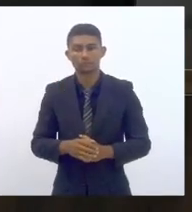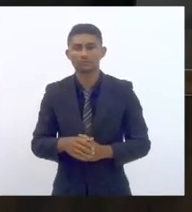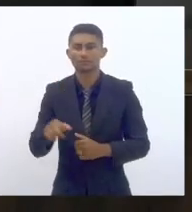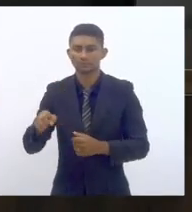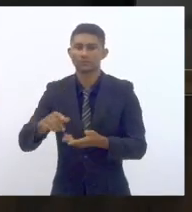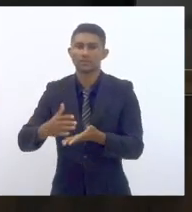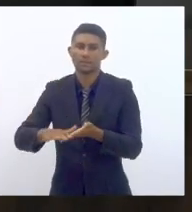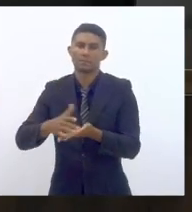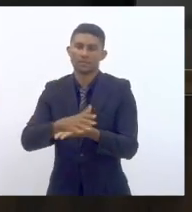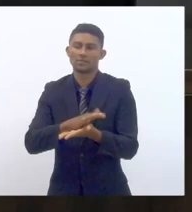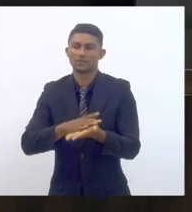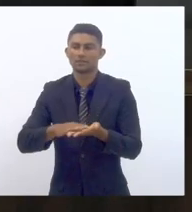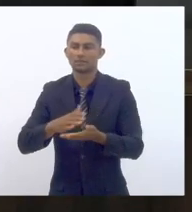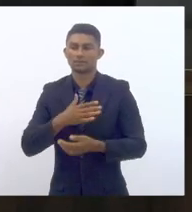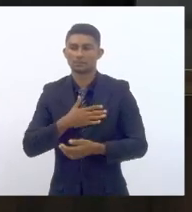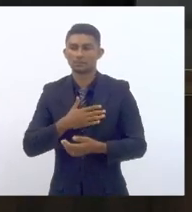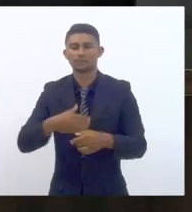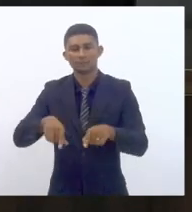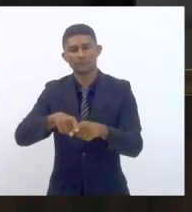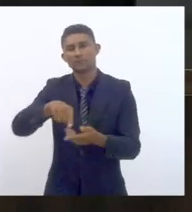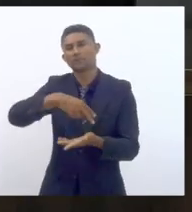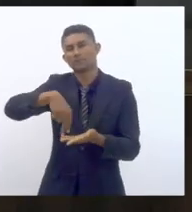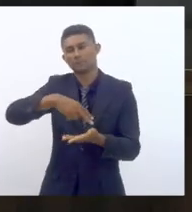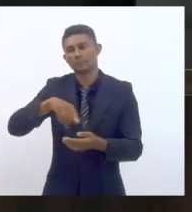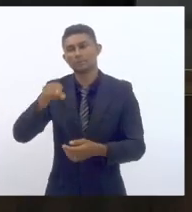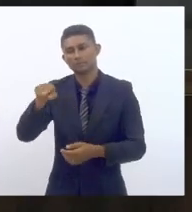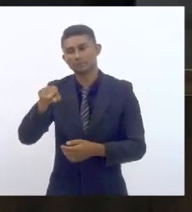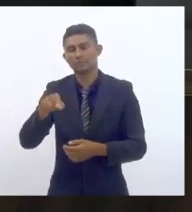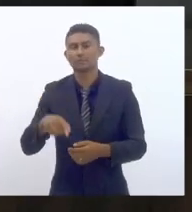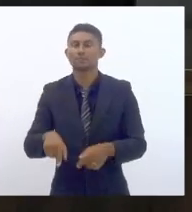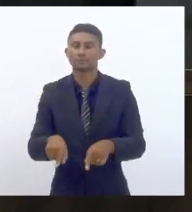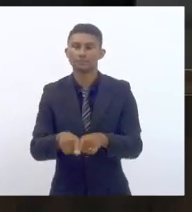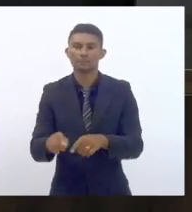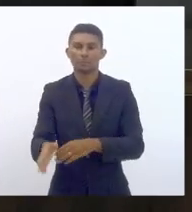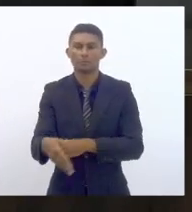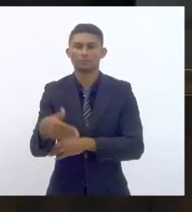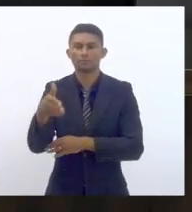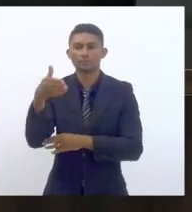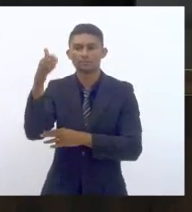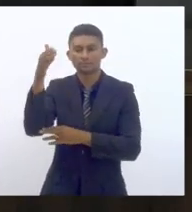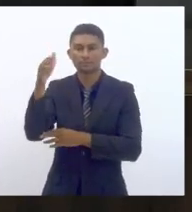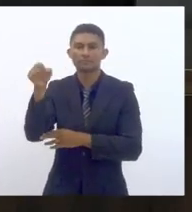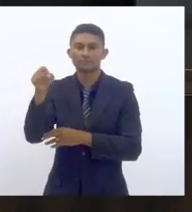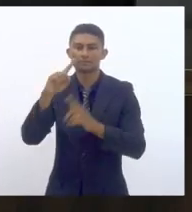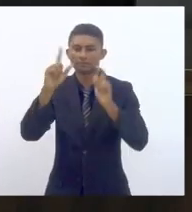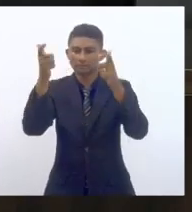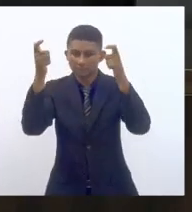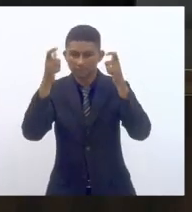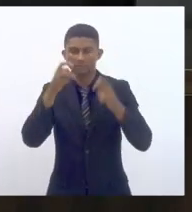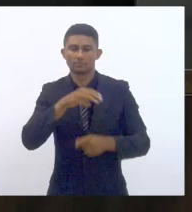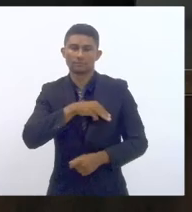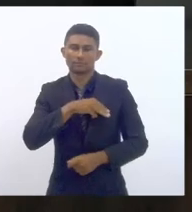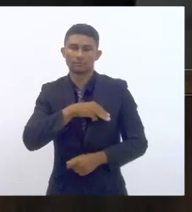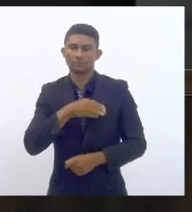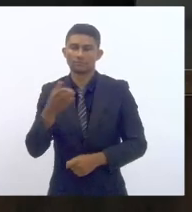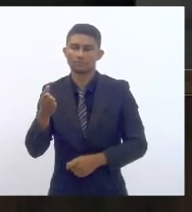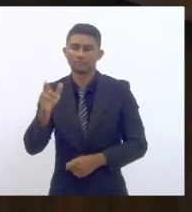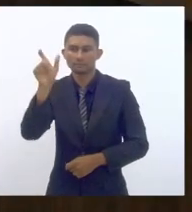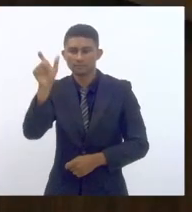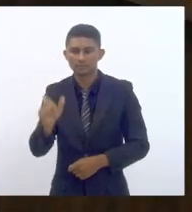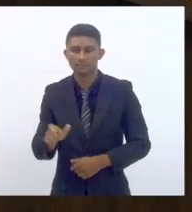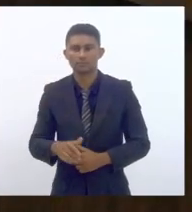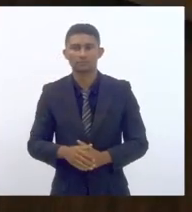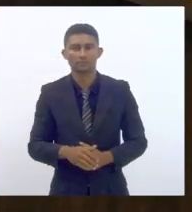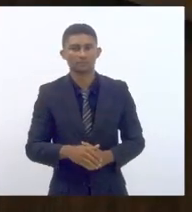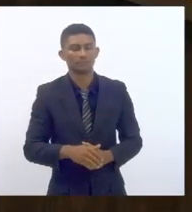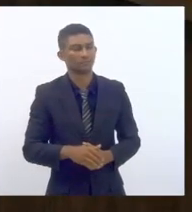sambista, passista, porta-bandeira, imperador de Madureira, Dionísio Lins. Com